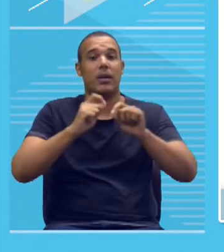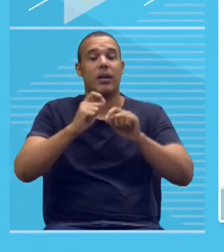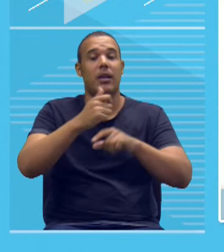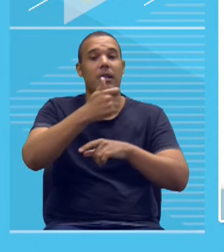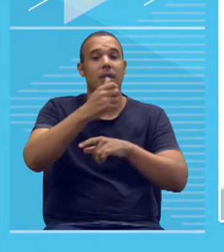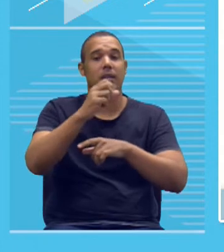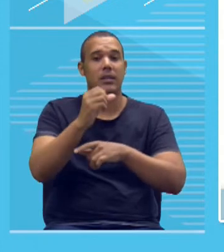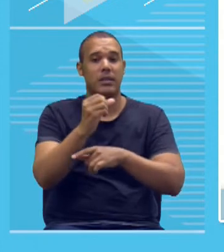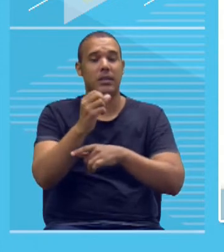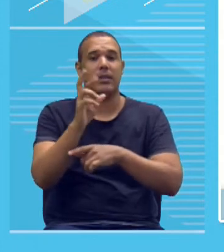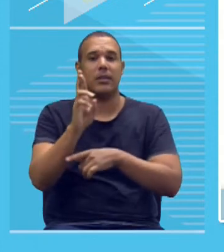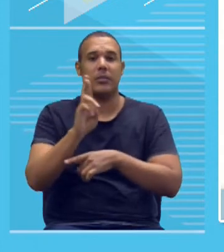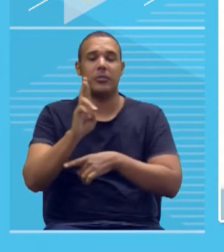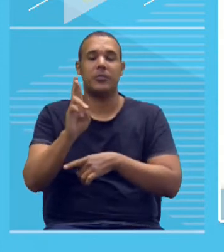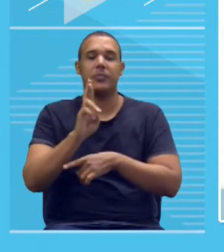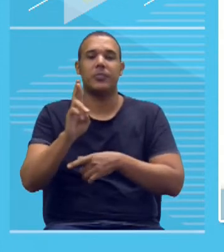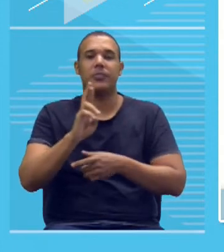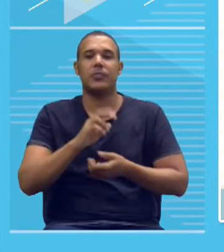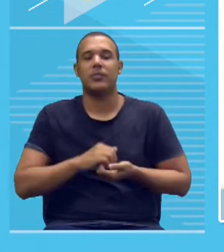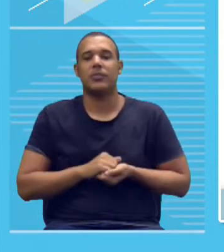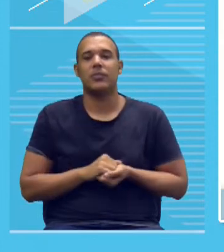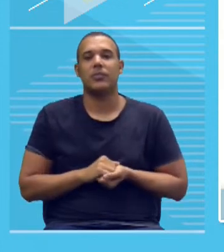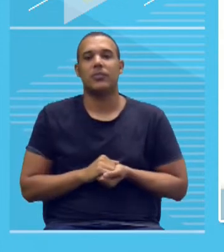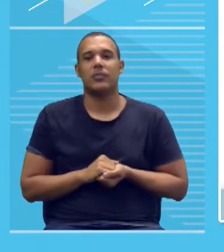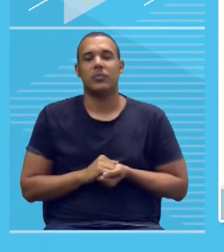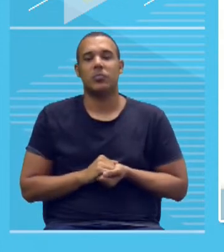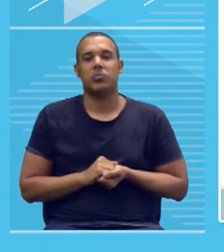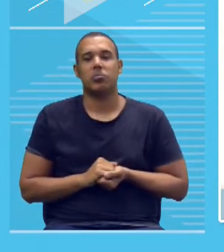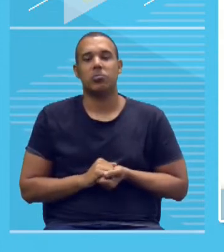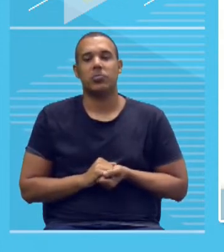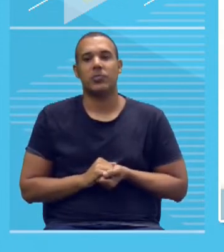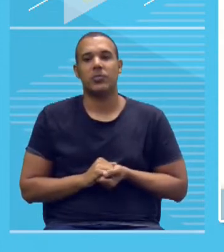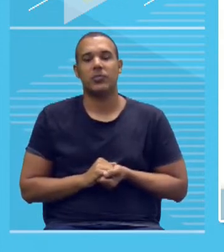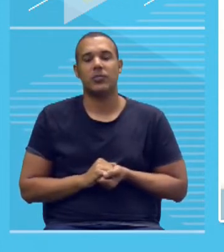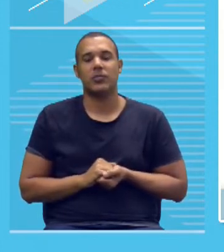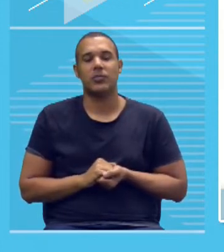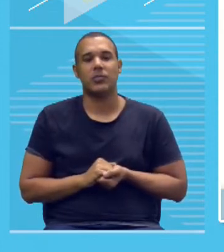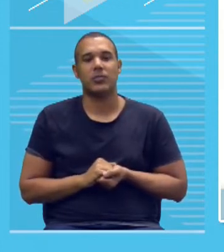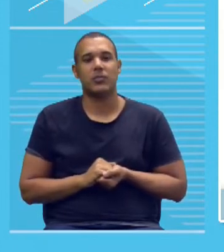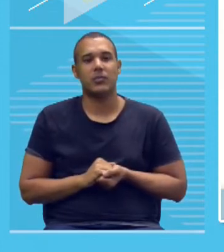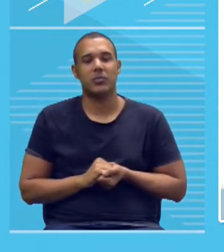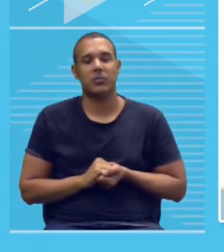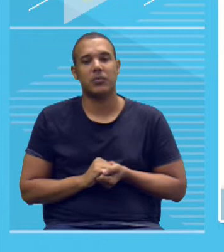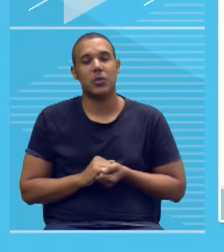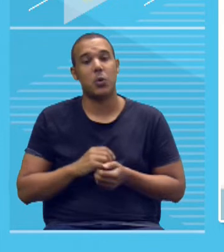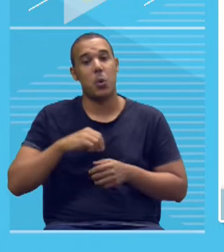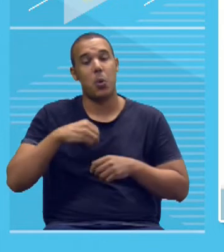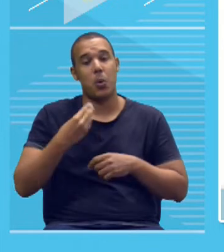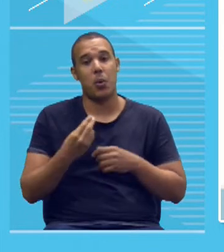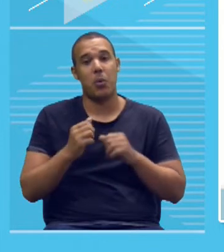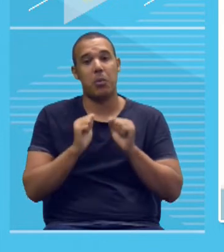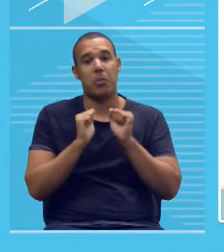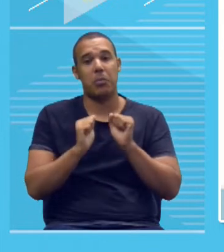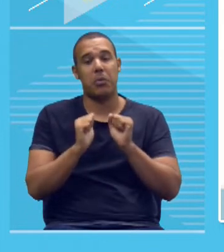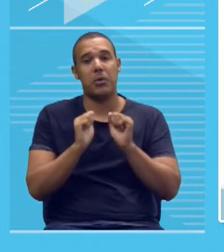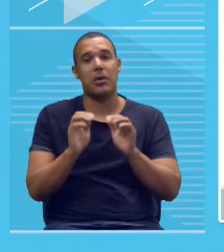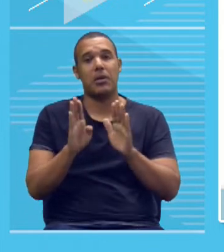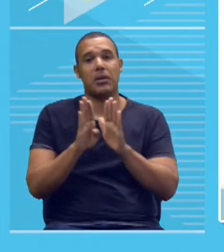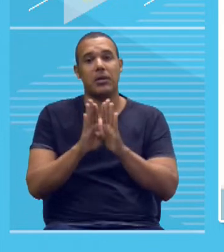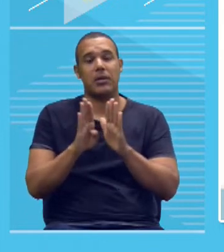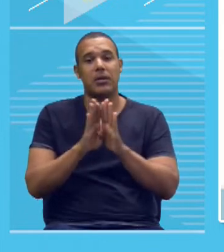pronto bonitinho lá também é outro caminho que eu tenho ou eu poderia simplesmente